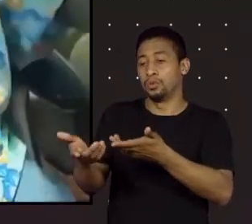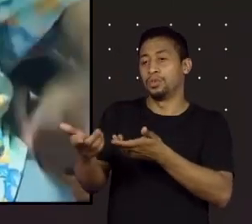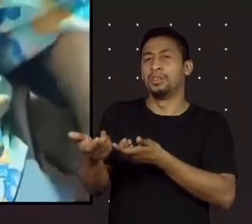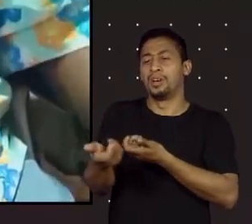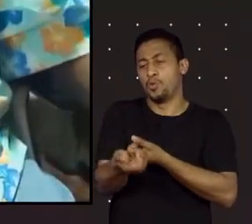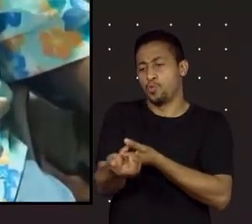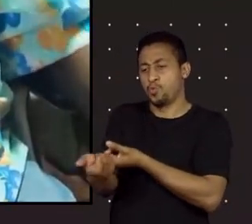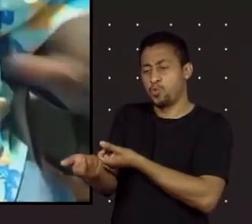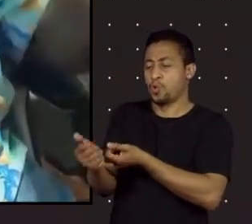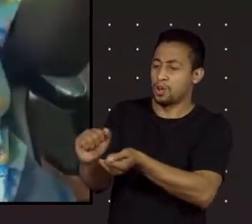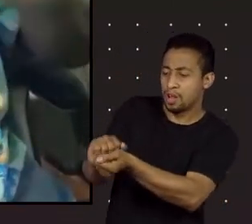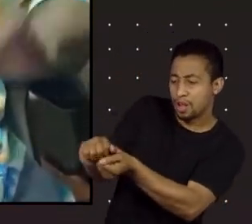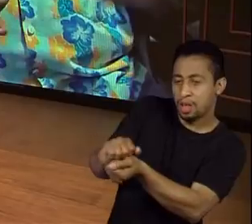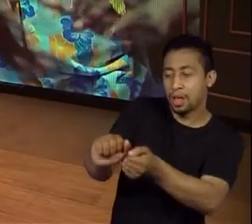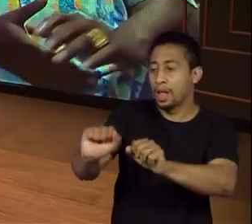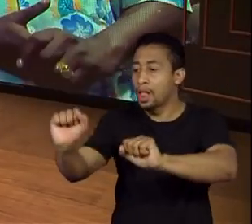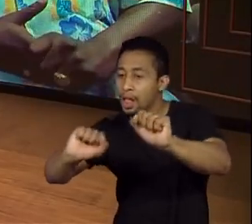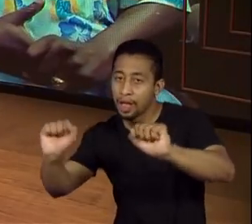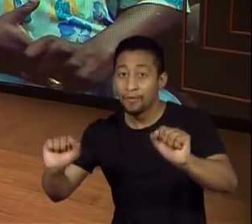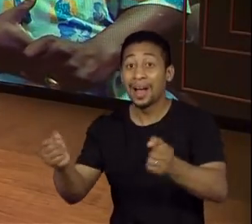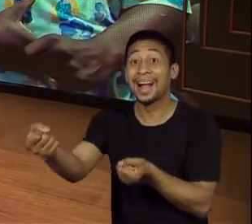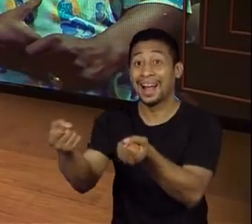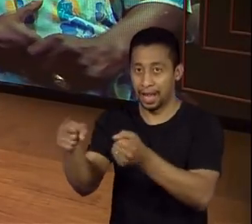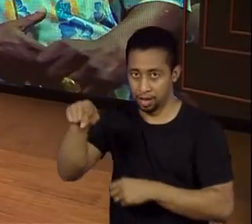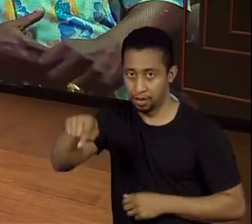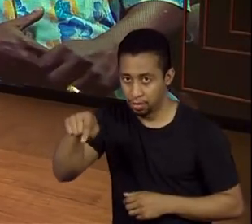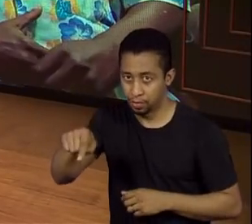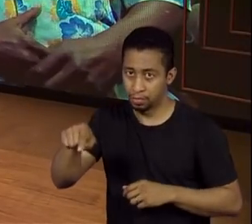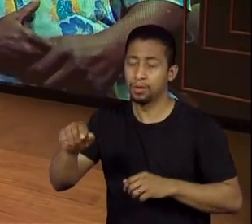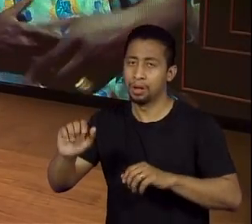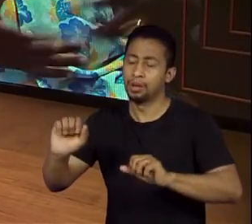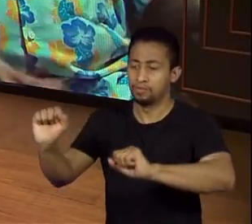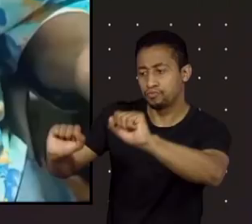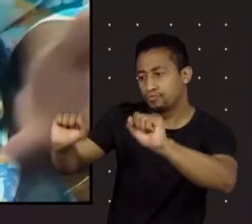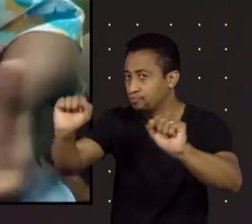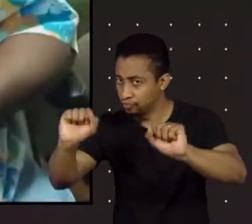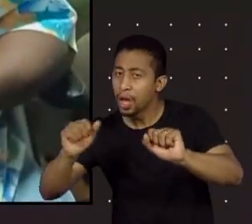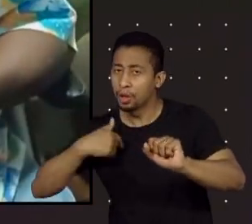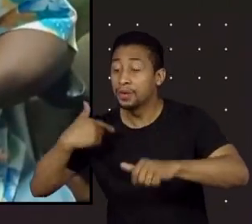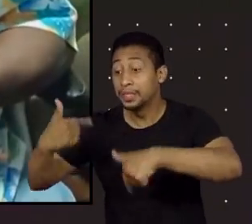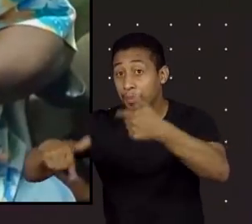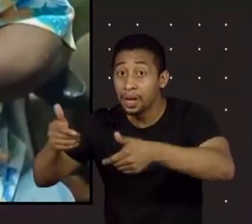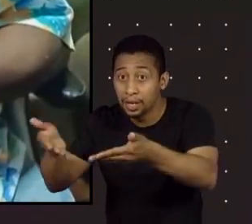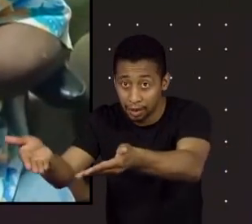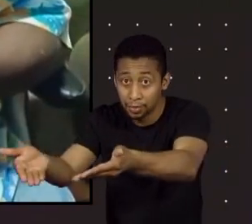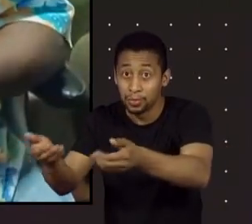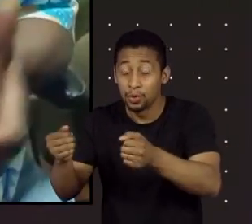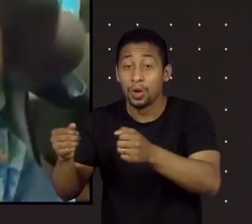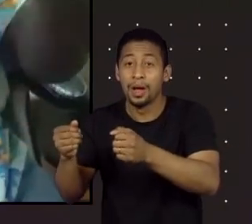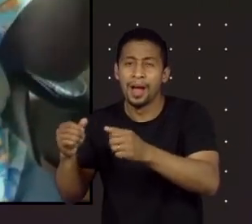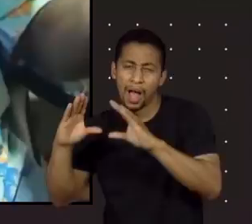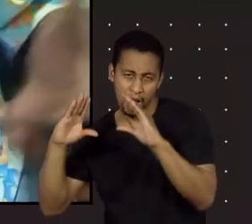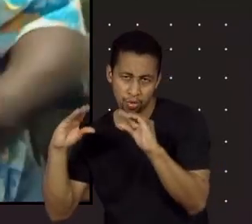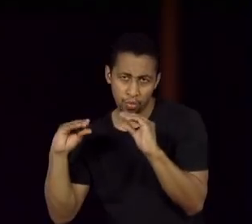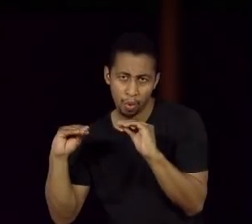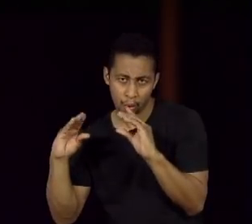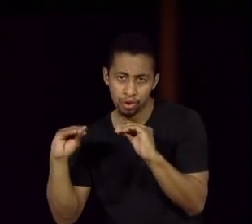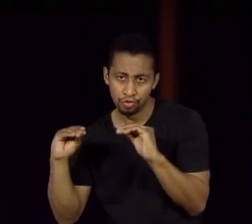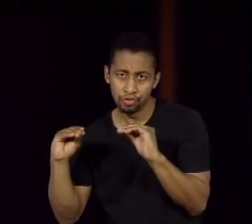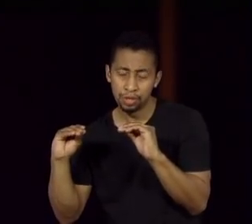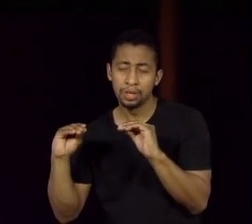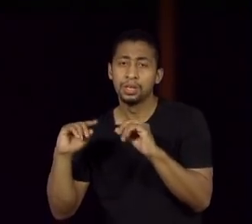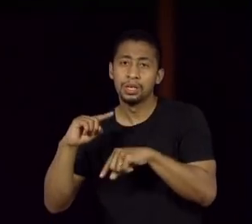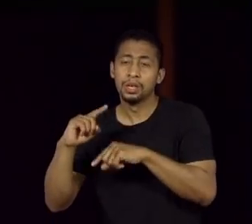uniforme e começava a lavar carro para descansar, né? Mas, na verdade, eu tinha esse trabalho noturno, esse